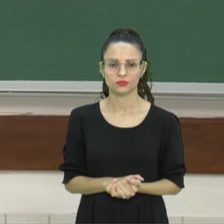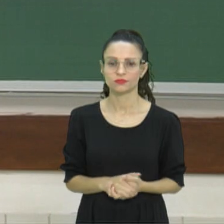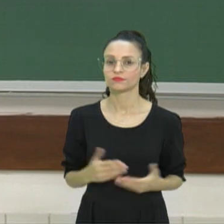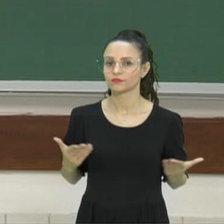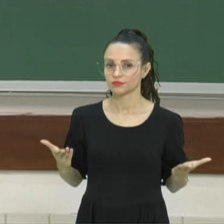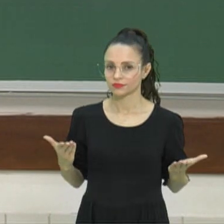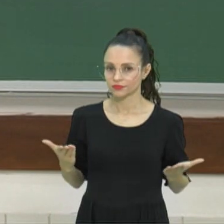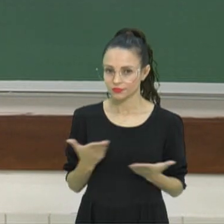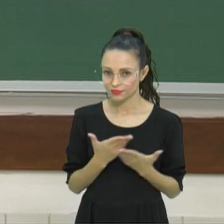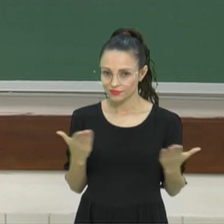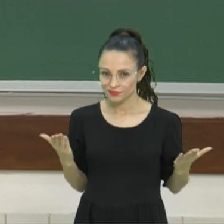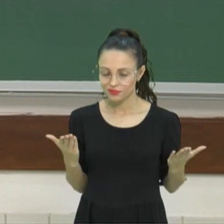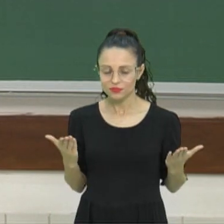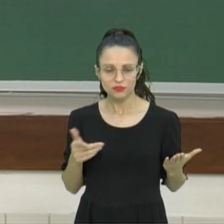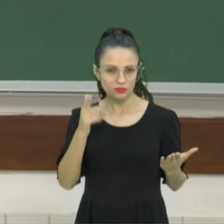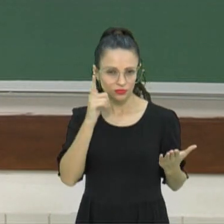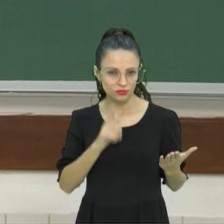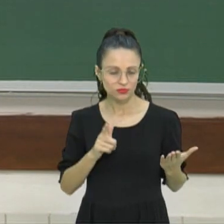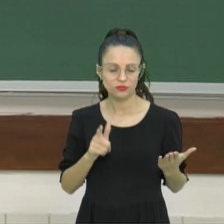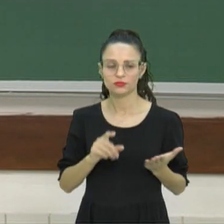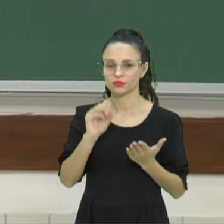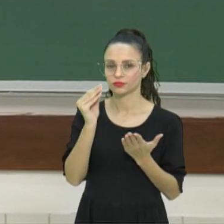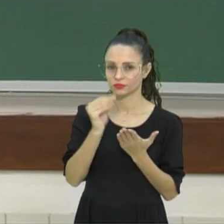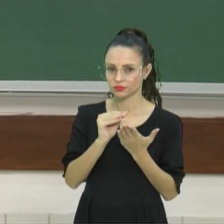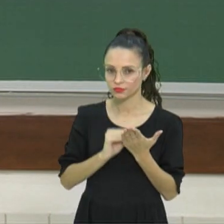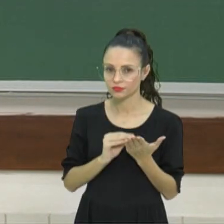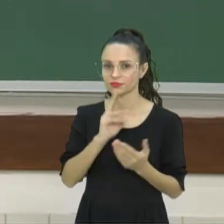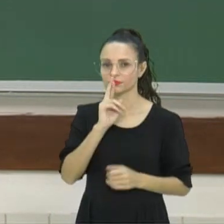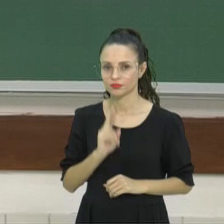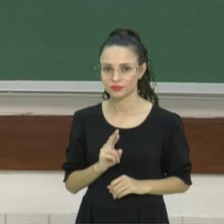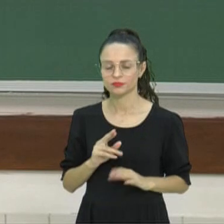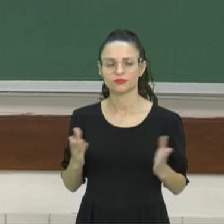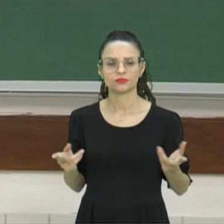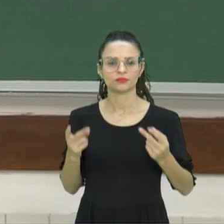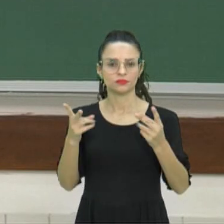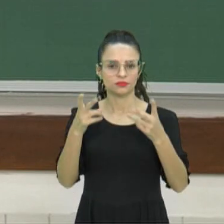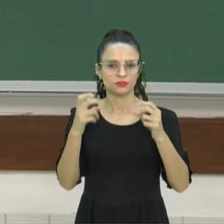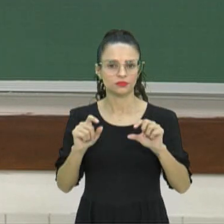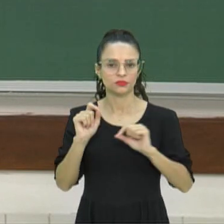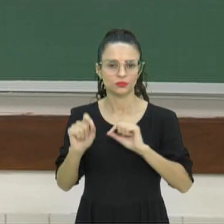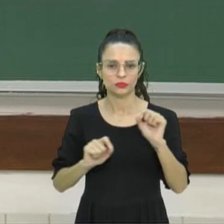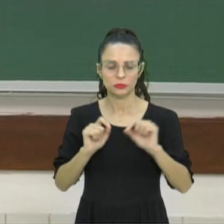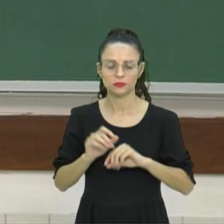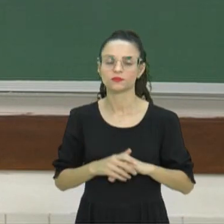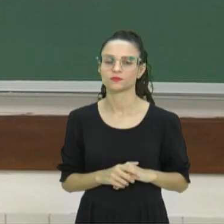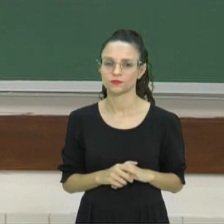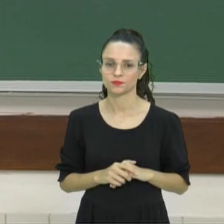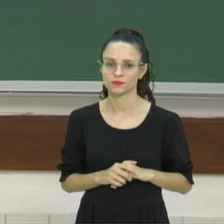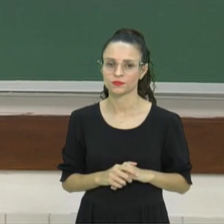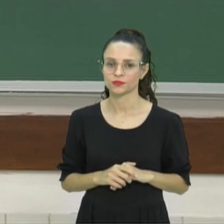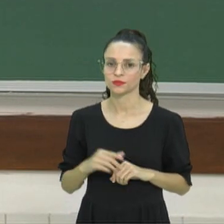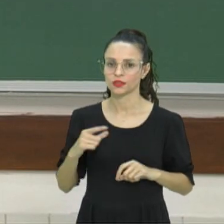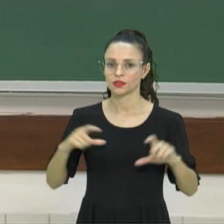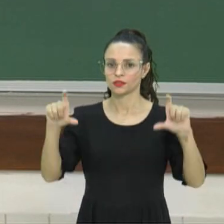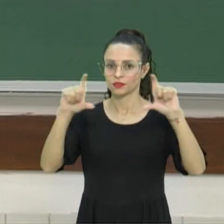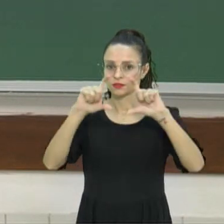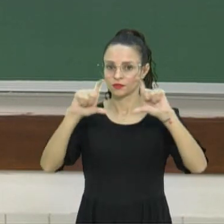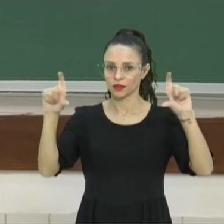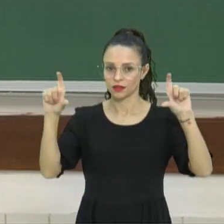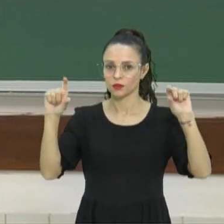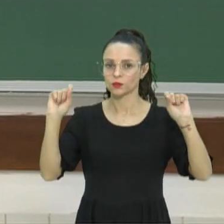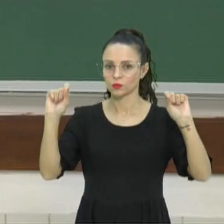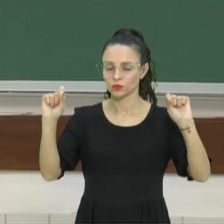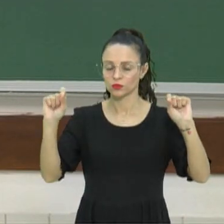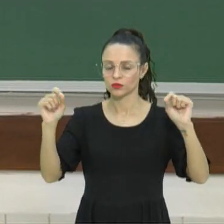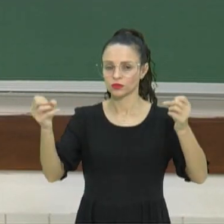E aí, pessoal, conseguiram anotar a resposta? Observem o seguinte, nós temos uma frase em que